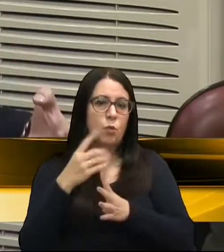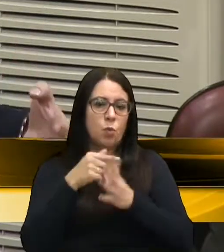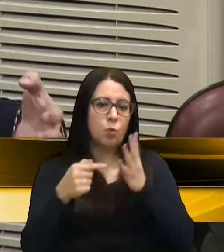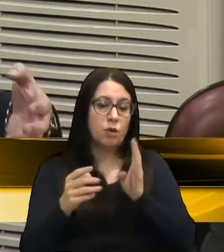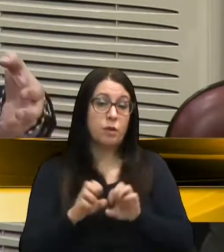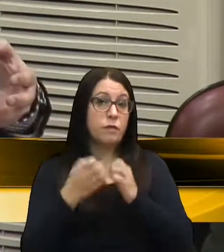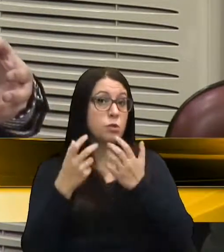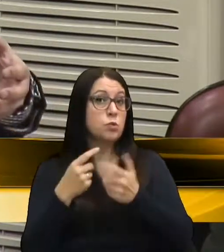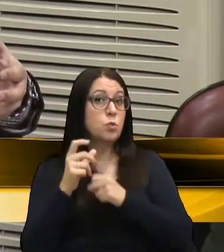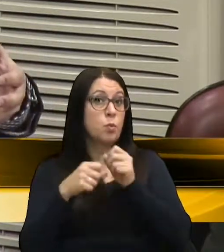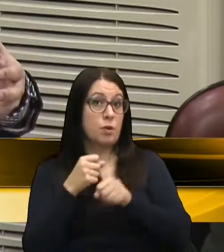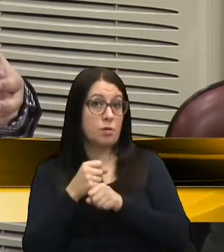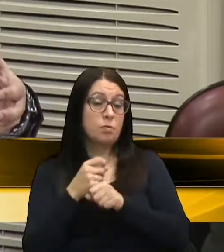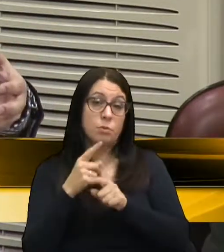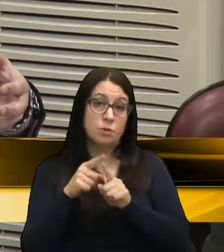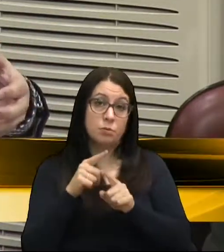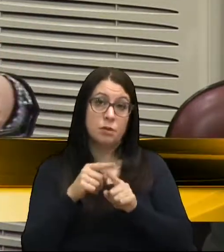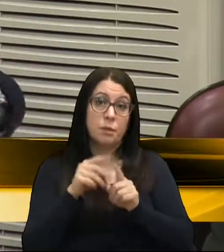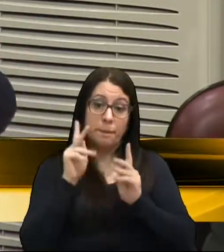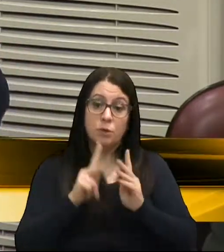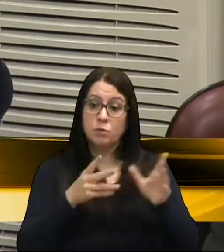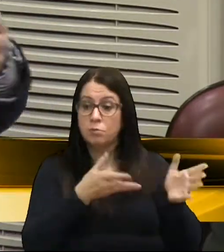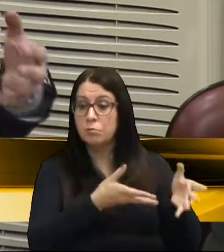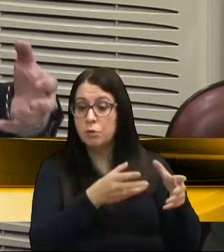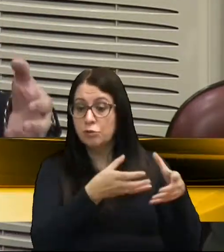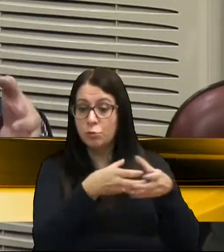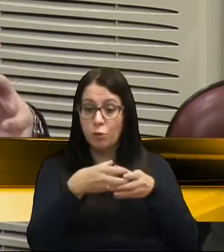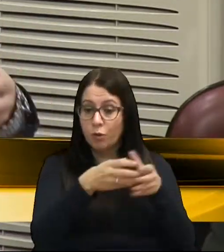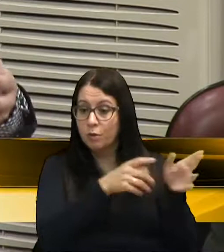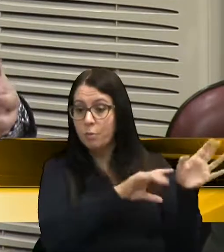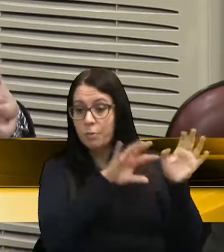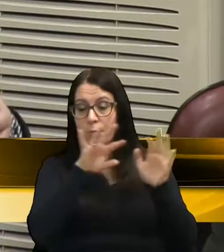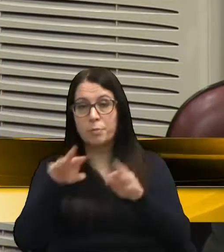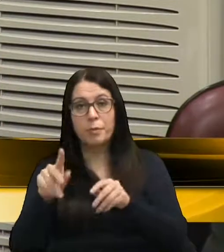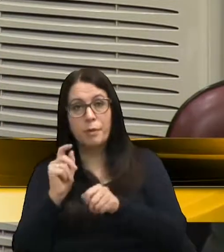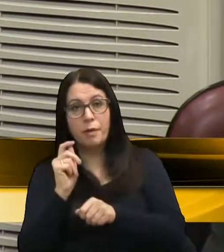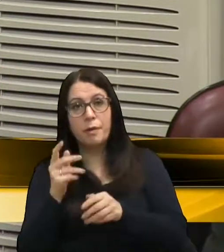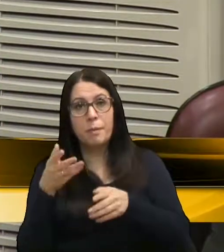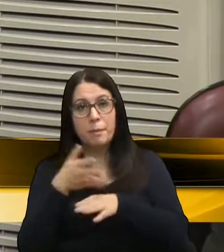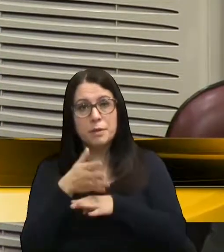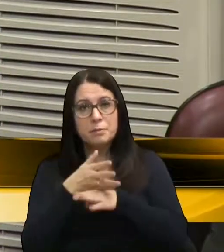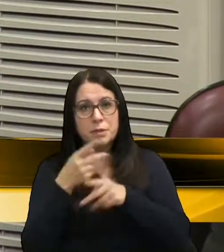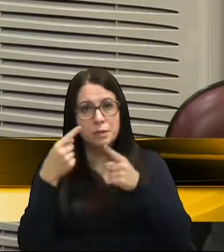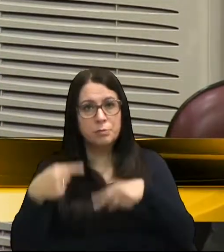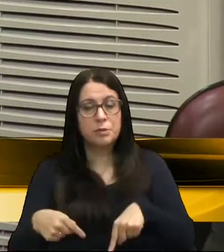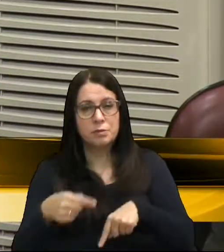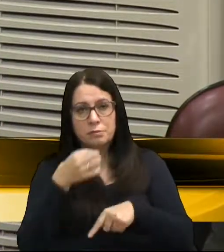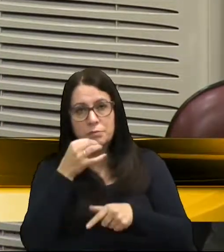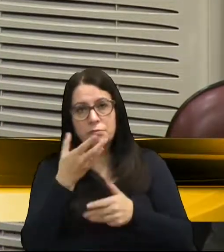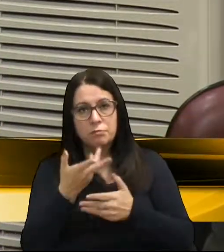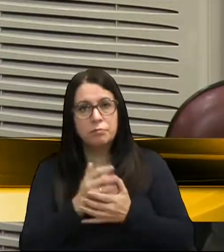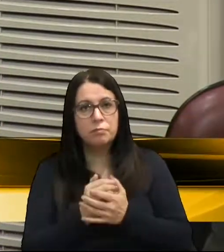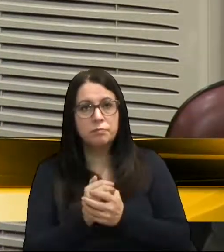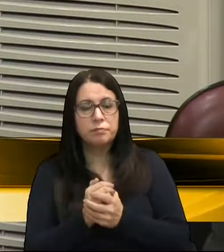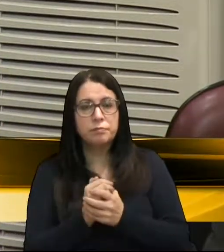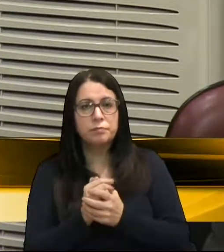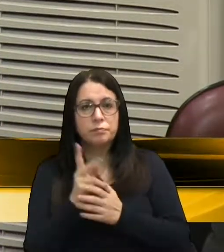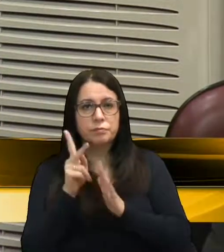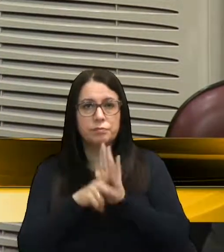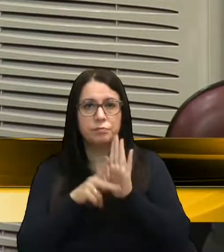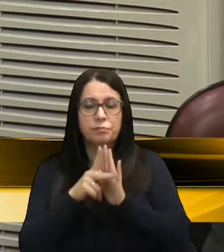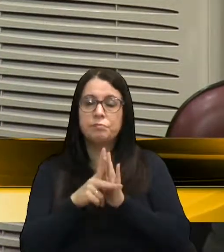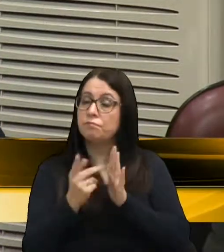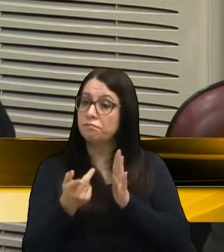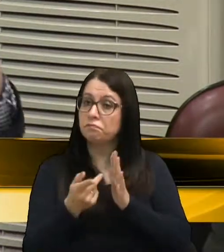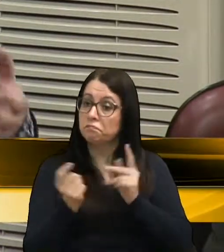ano e que vão acabar atraindo turistas e outras pessoas para participar dessas competições aqui em Caxias do Sul. Então, é um projeto